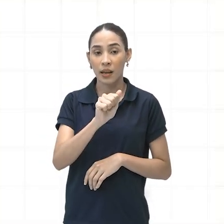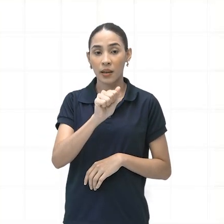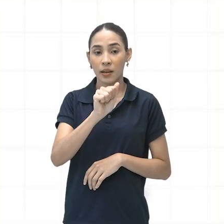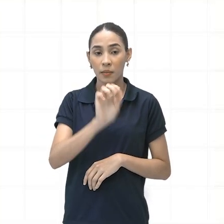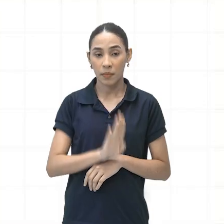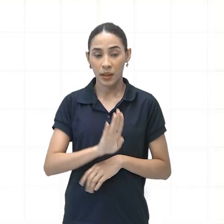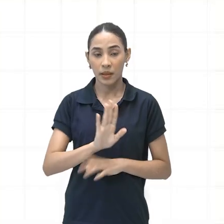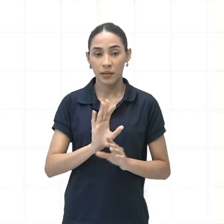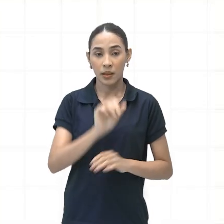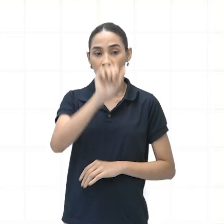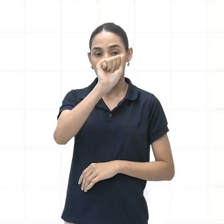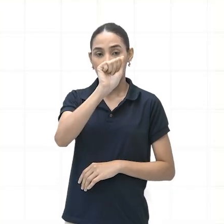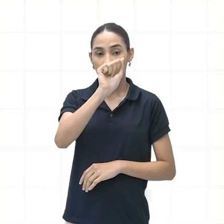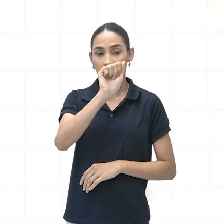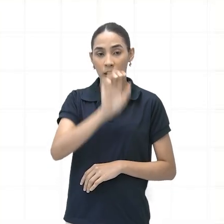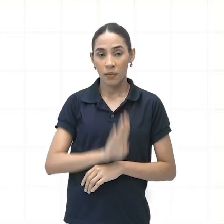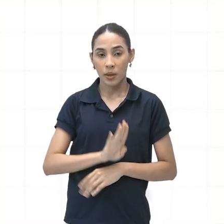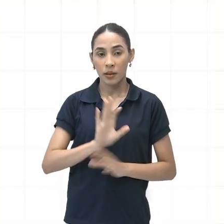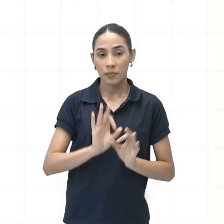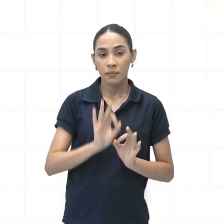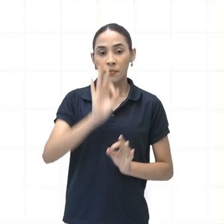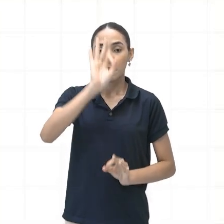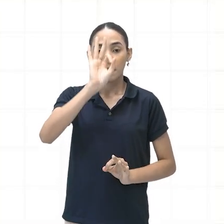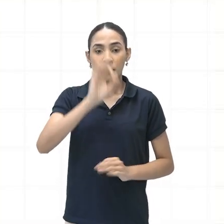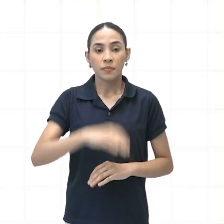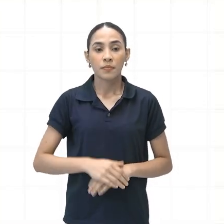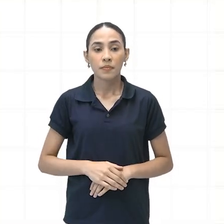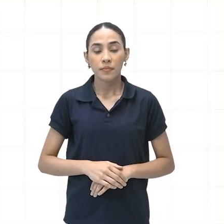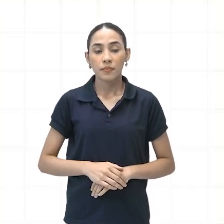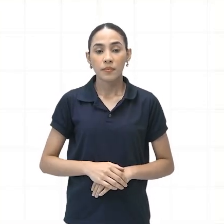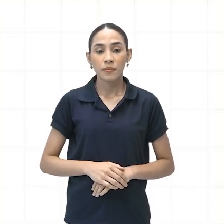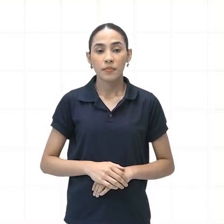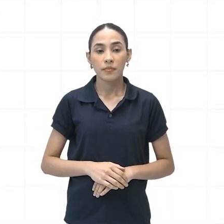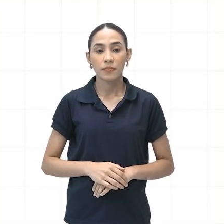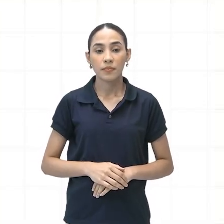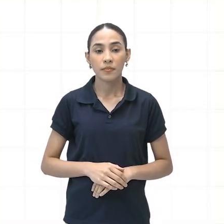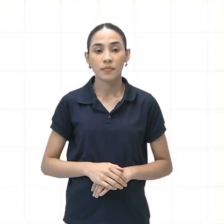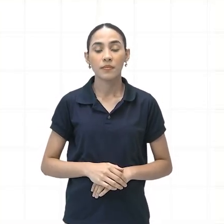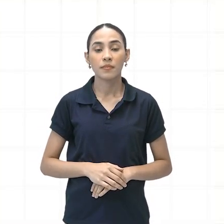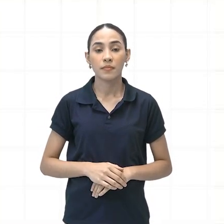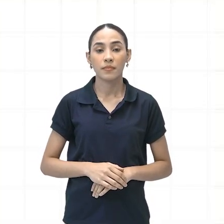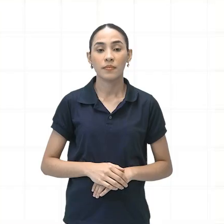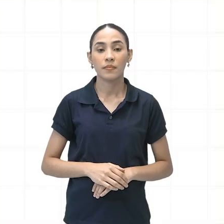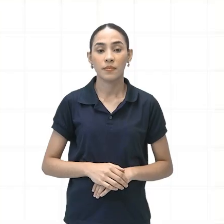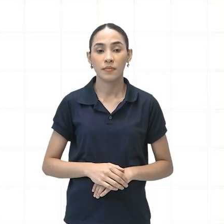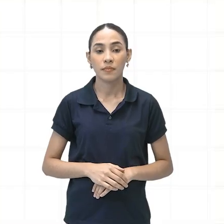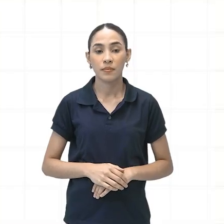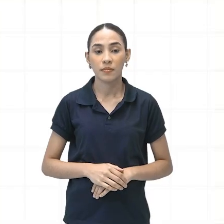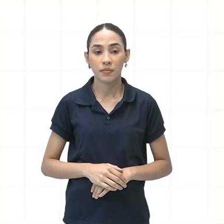a medida desse lado aqui, então a gente vai colocar aqui, ó, AB está para,